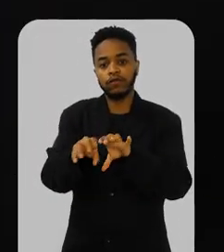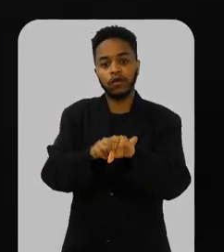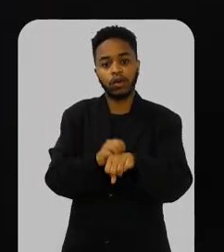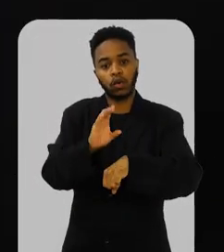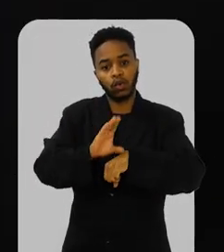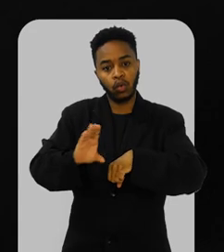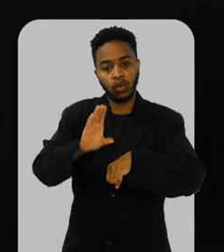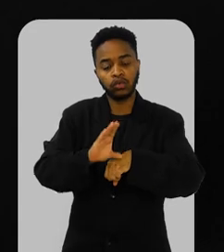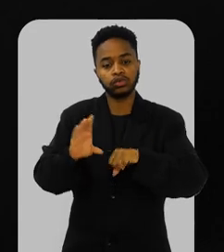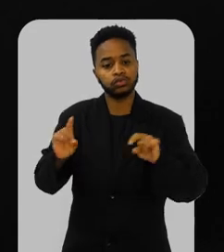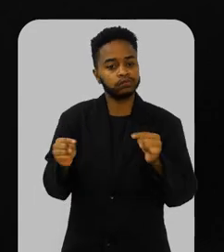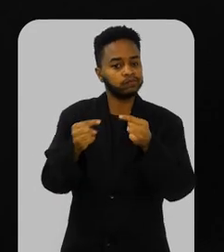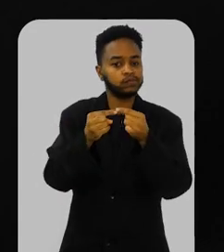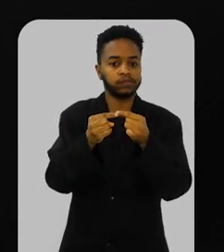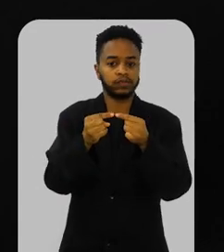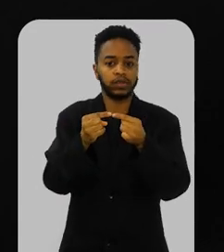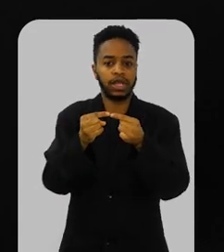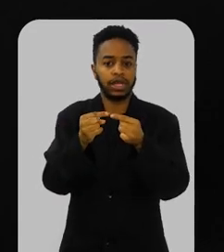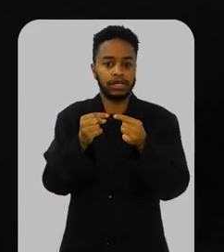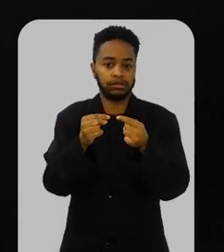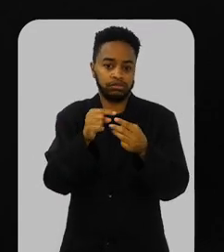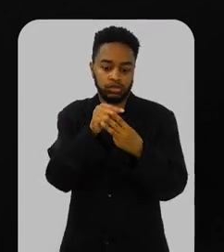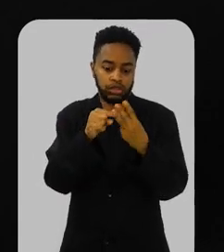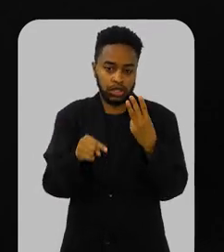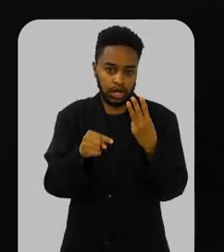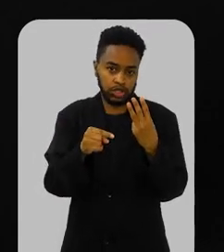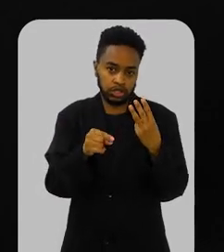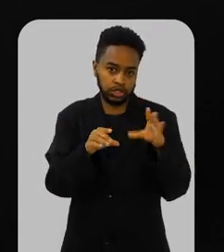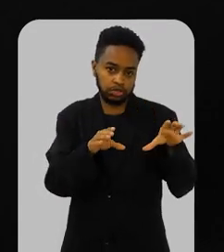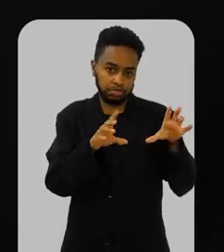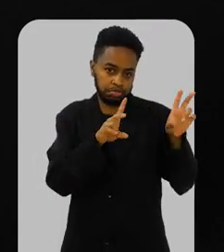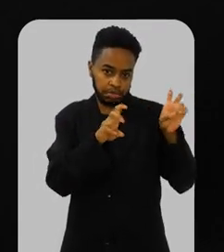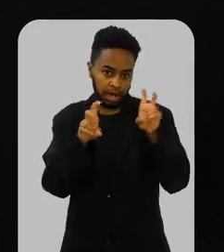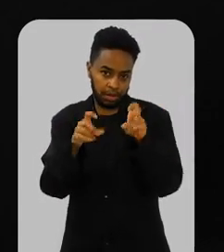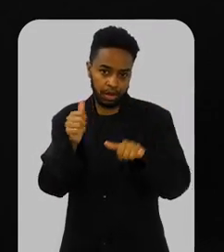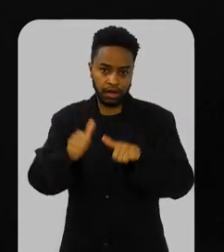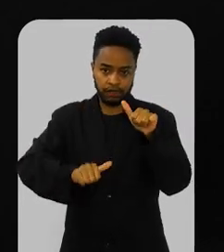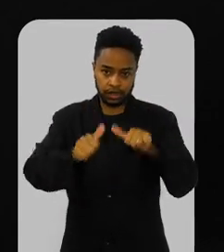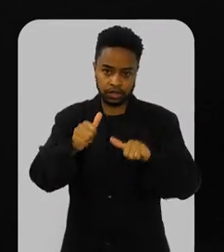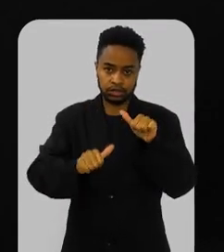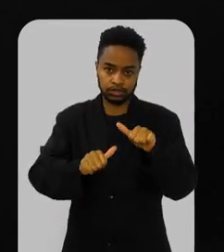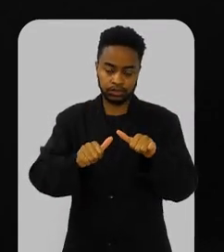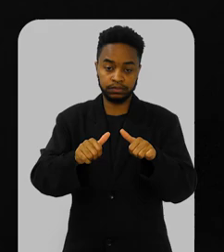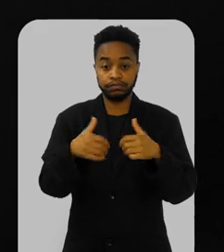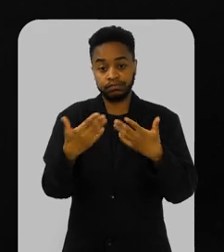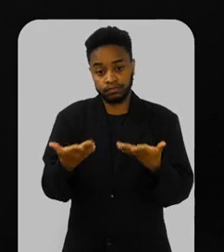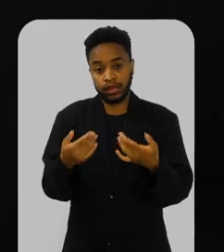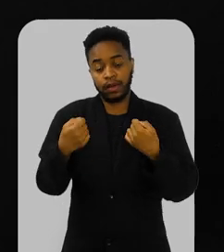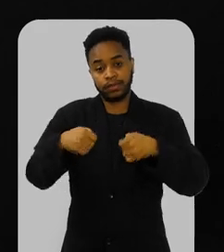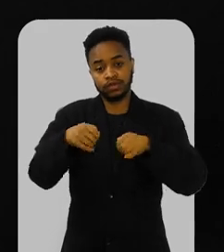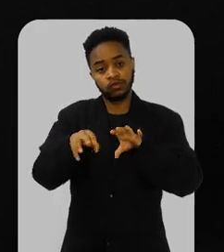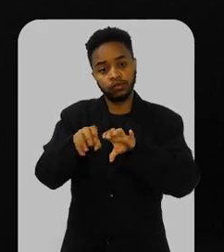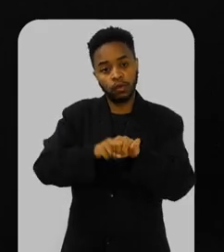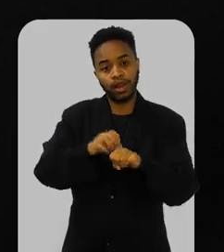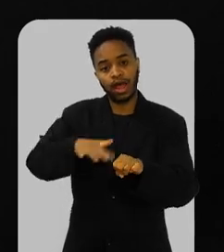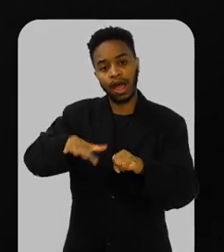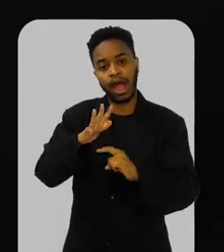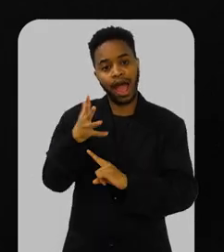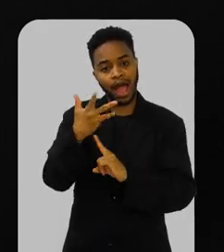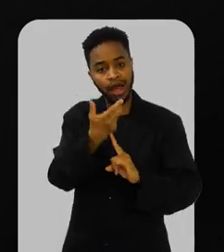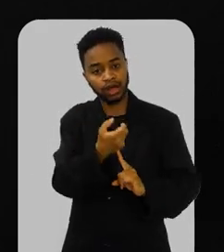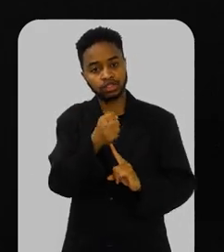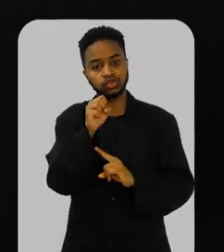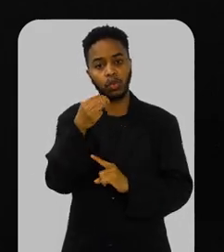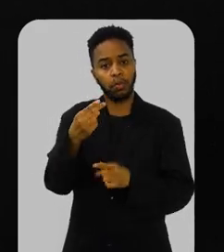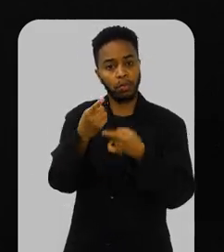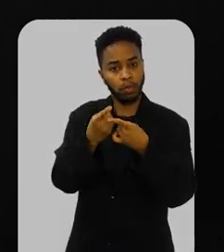ser graduado em algum curso que tenha relação específica com um dos 3 blocos de avaliação do festival. Então, você tem uma graduação em